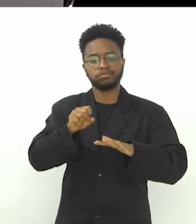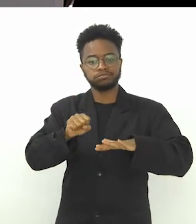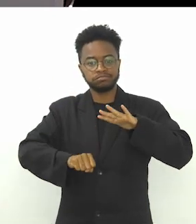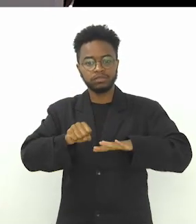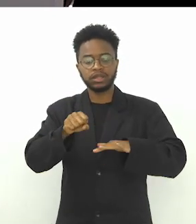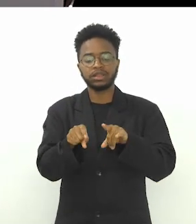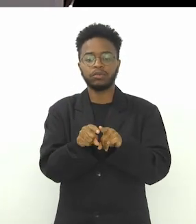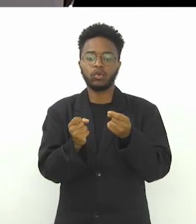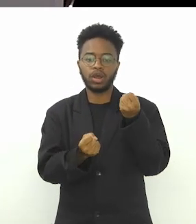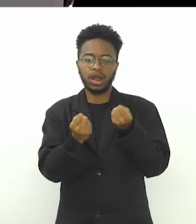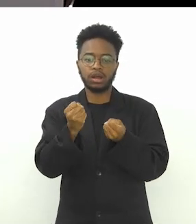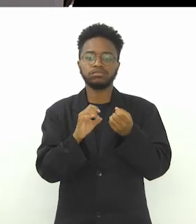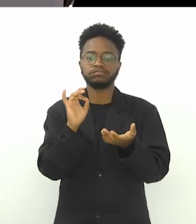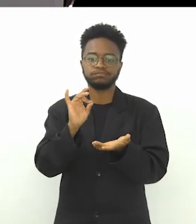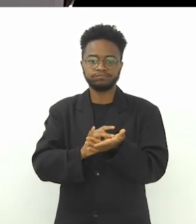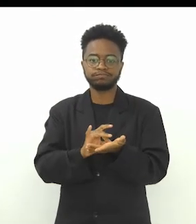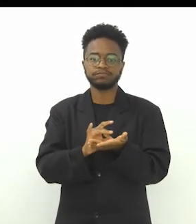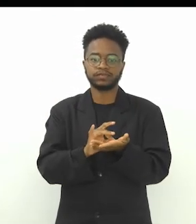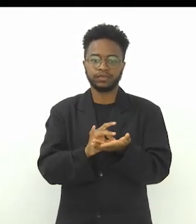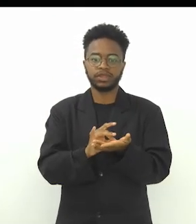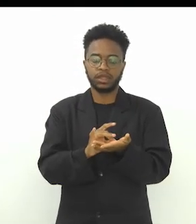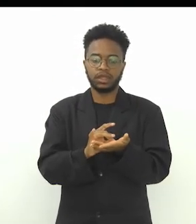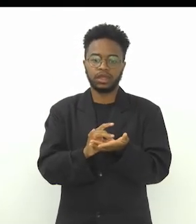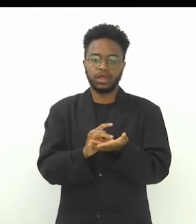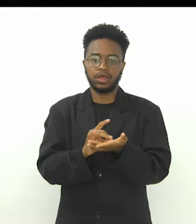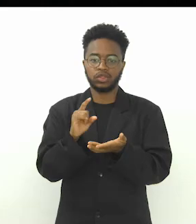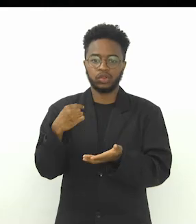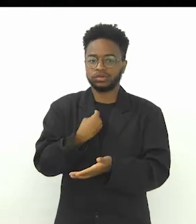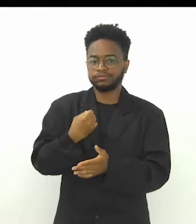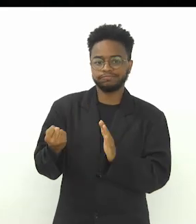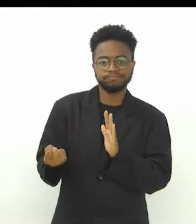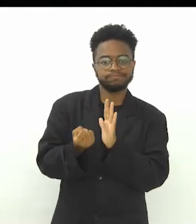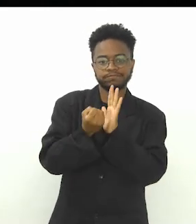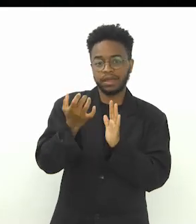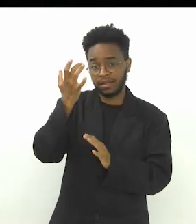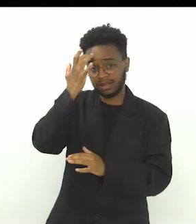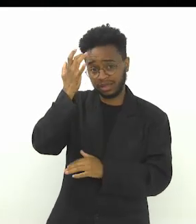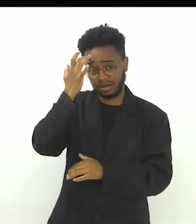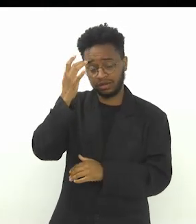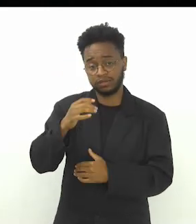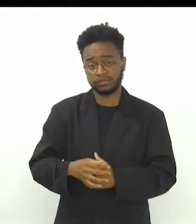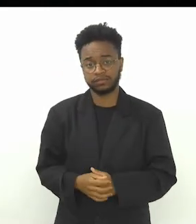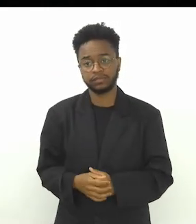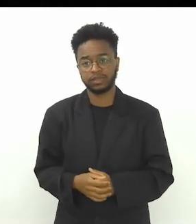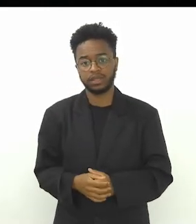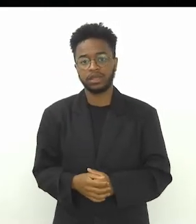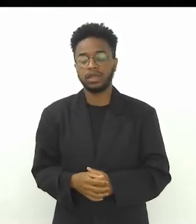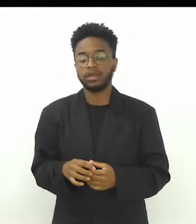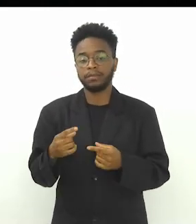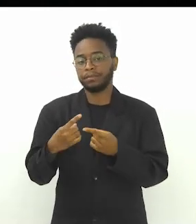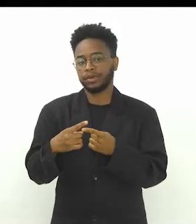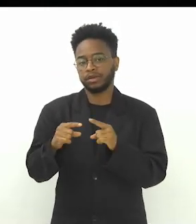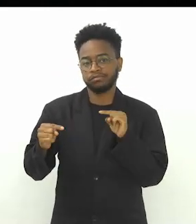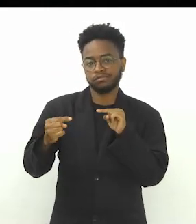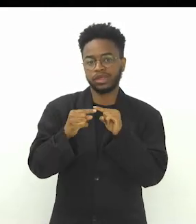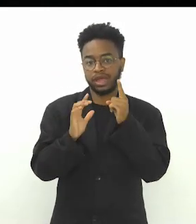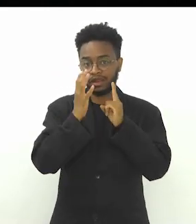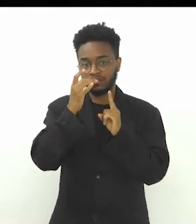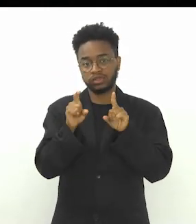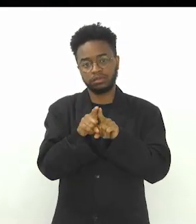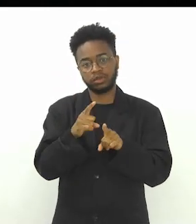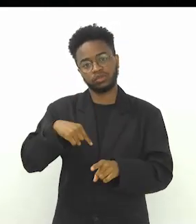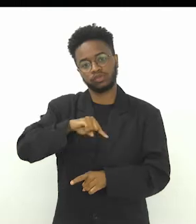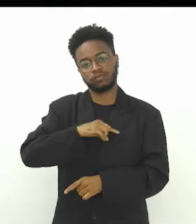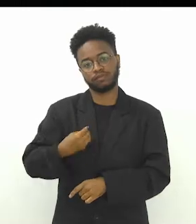Então, assim, foi um carro realmente que também ficou na nossa memória, tanto do carnaval, mas pra gente quanto